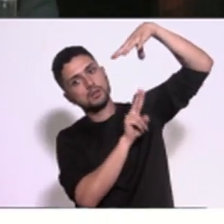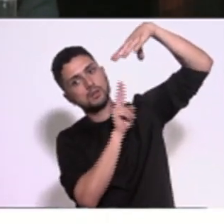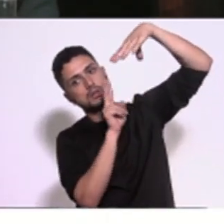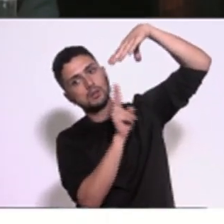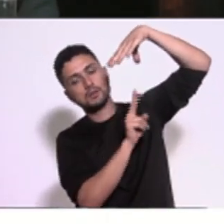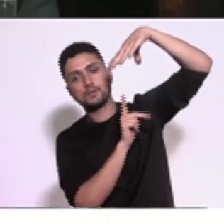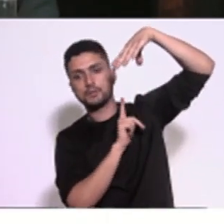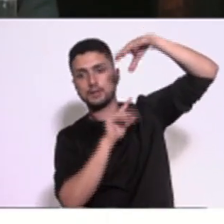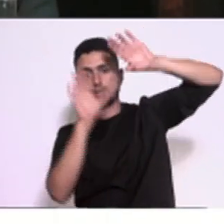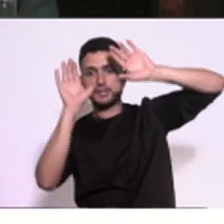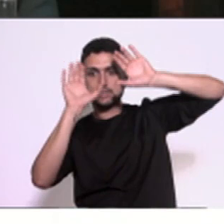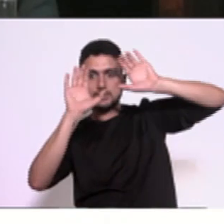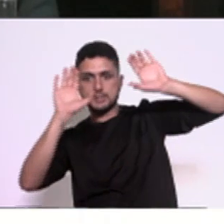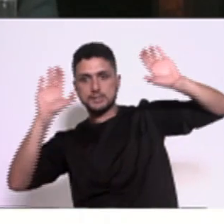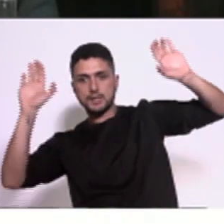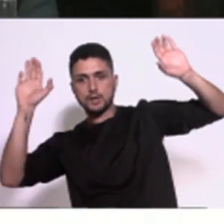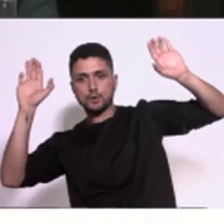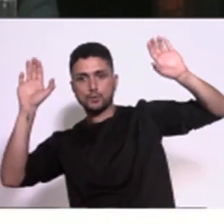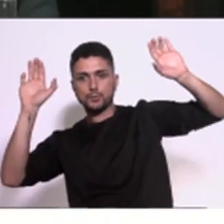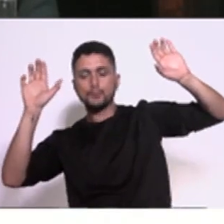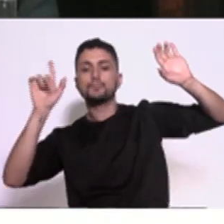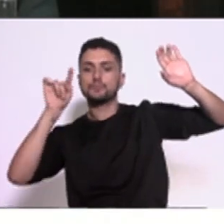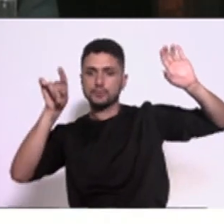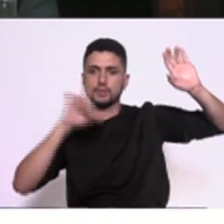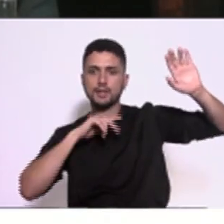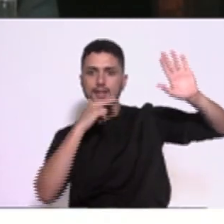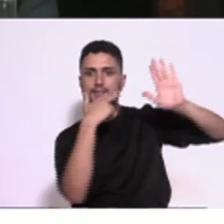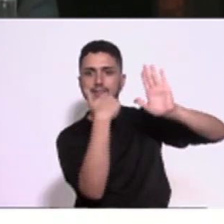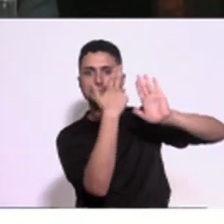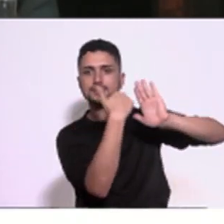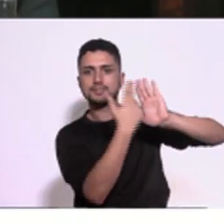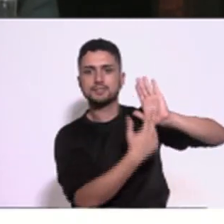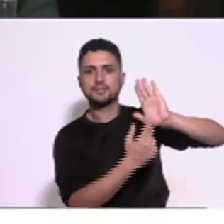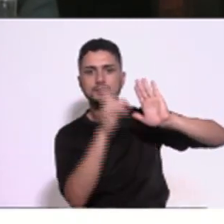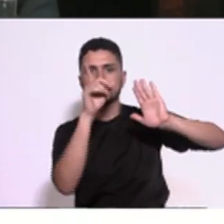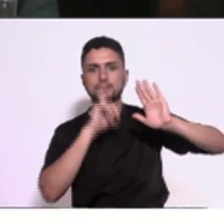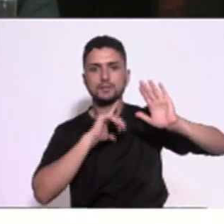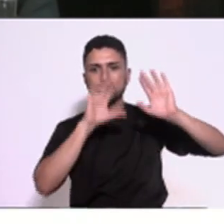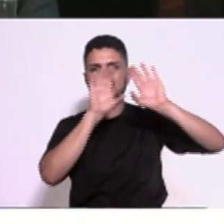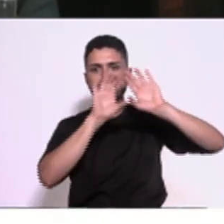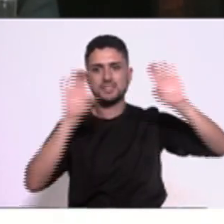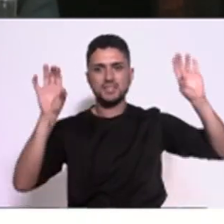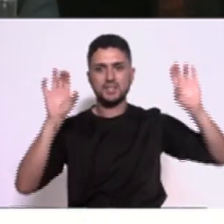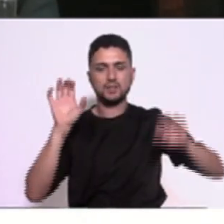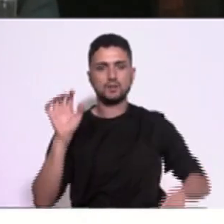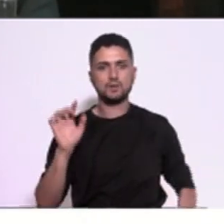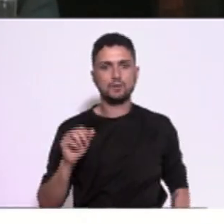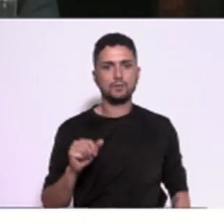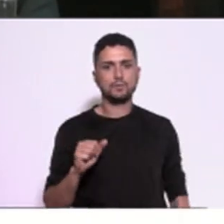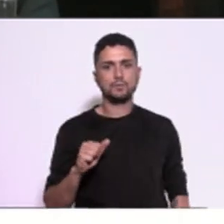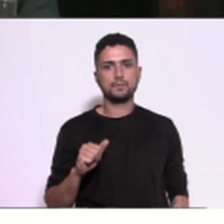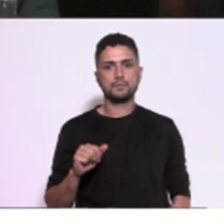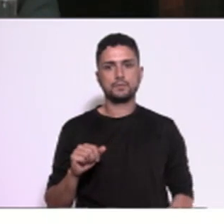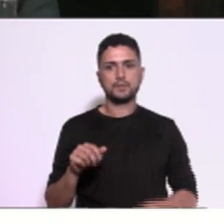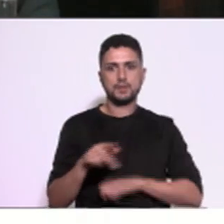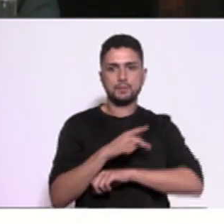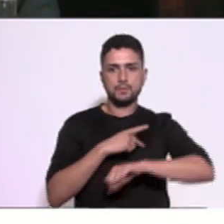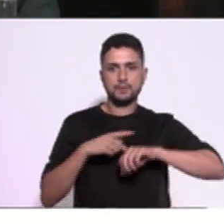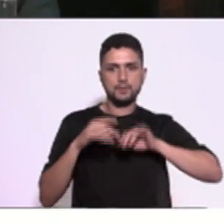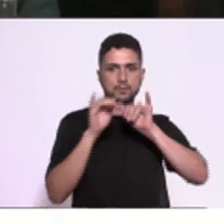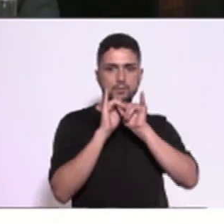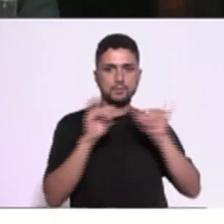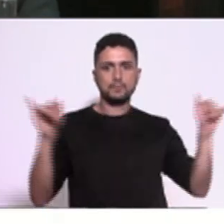da proclamação da República. O que temos aqui é o céu da proclamação da República. E um